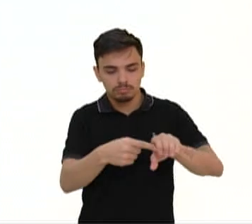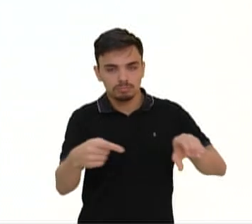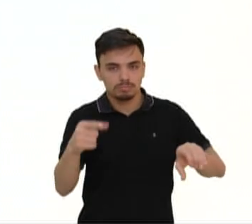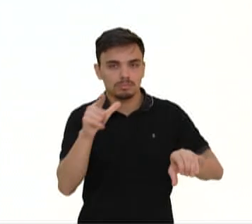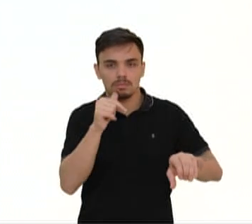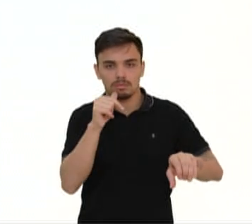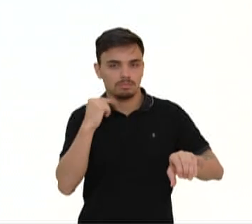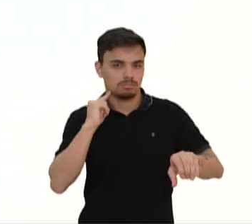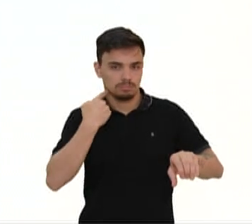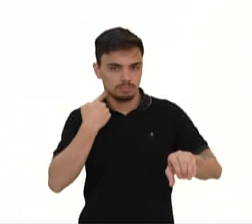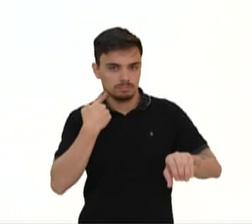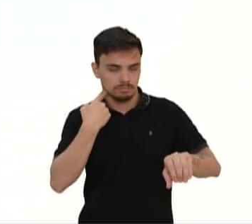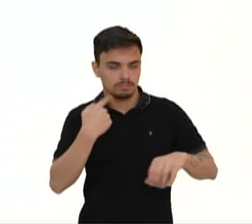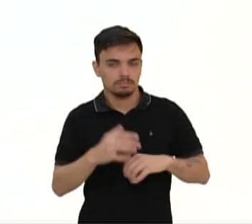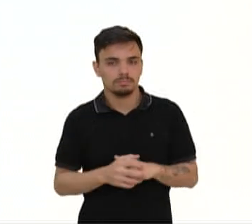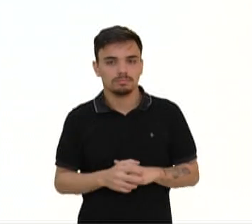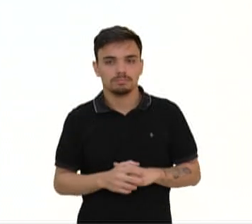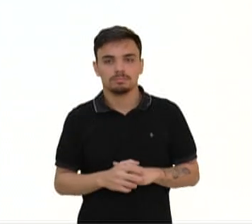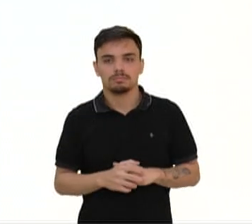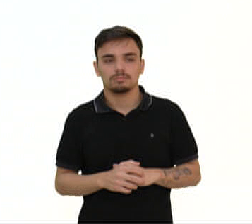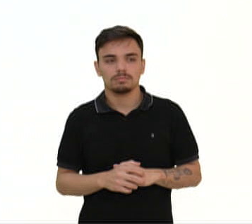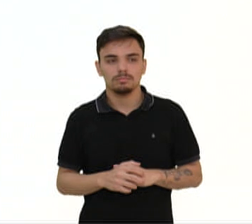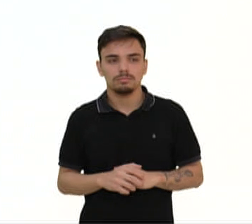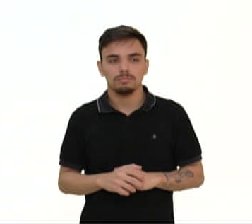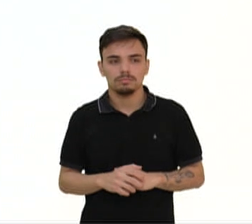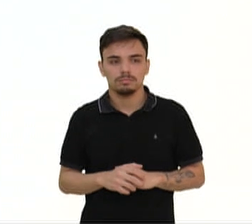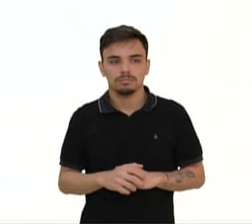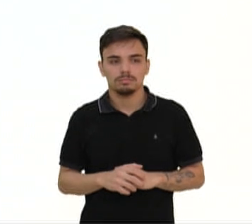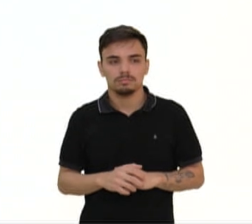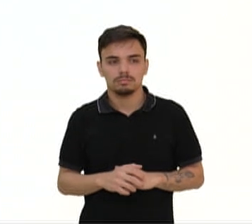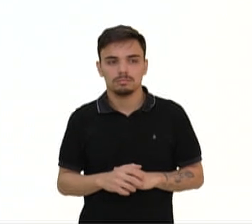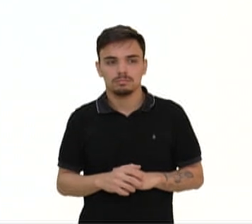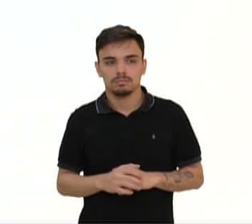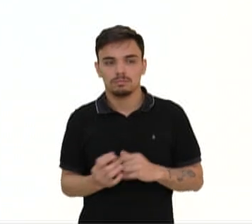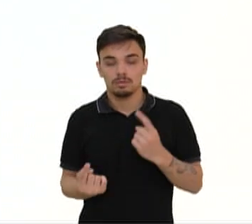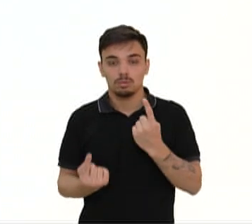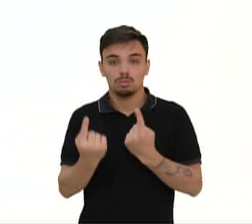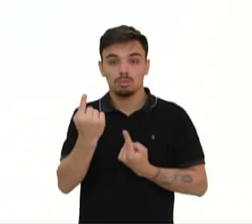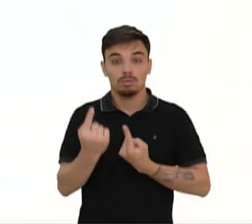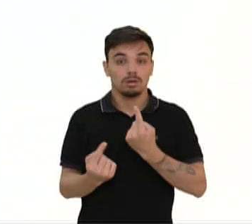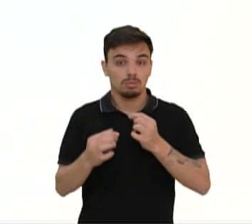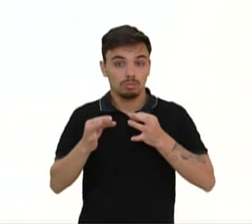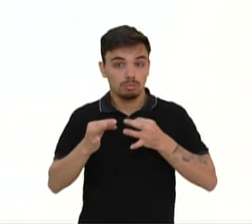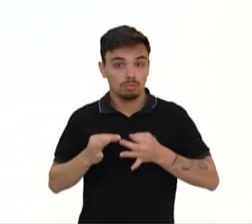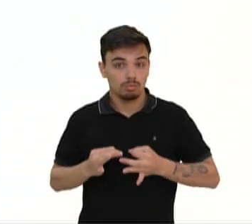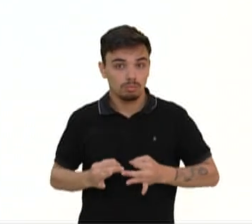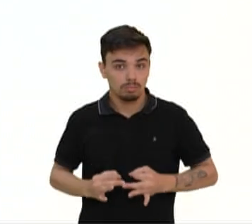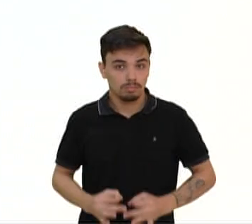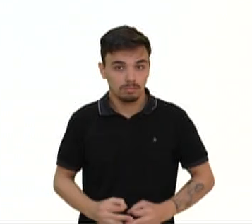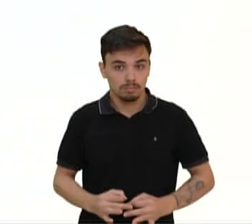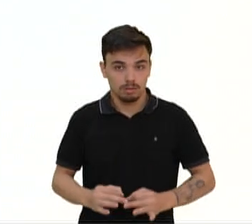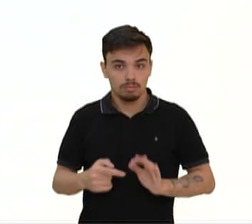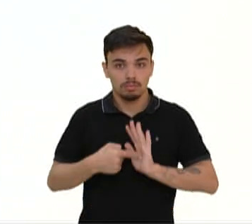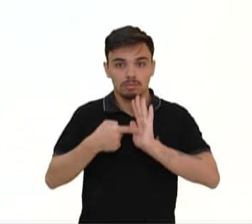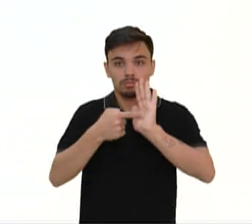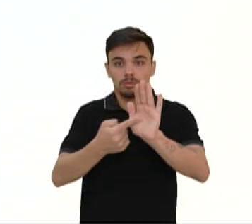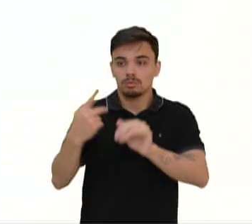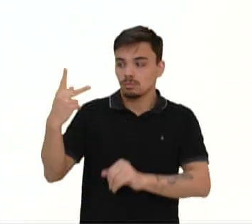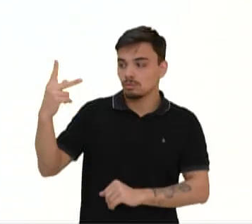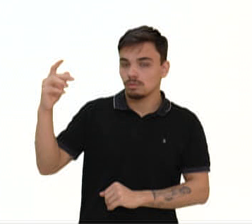pauta. Vamos ver o que pede. Quais foram os comportamentos que entraram em